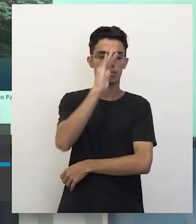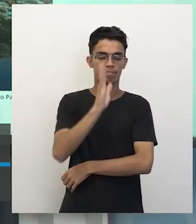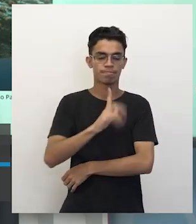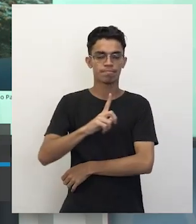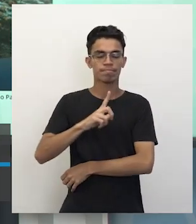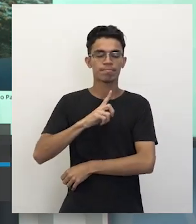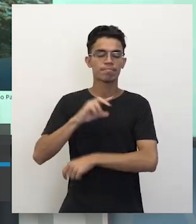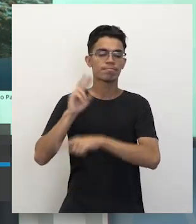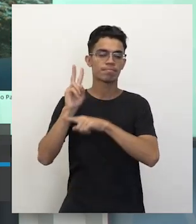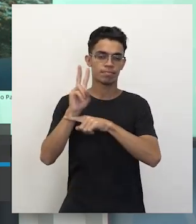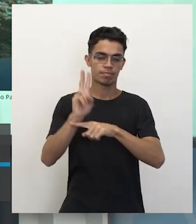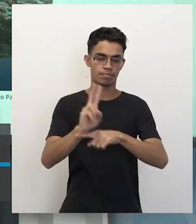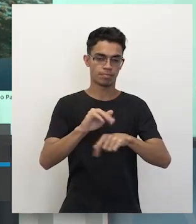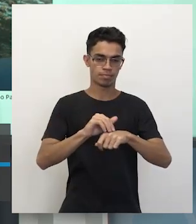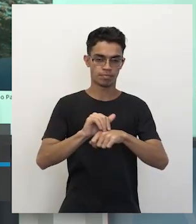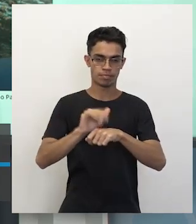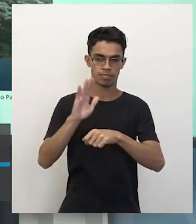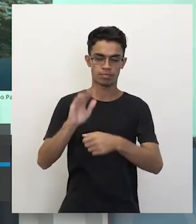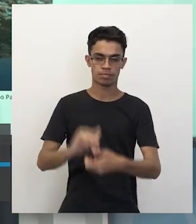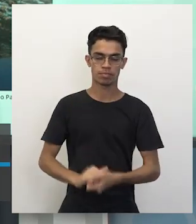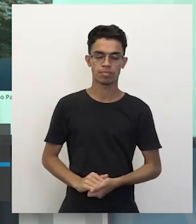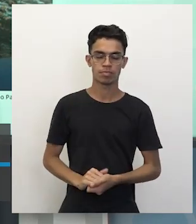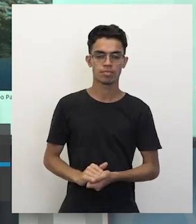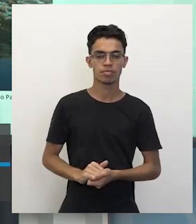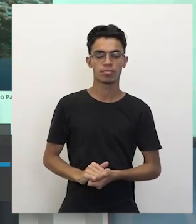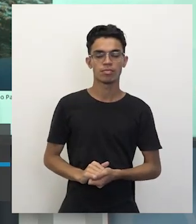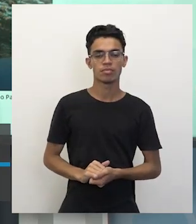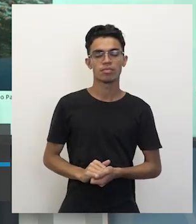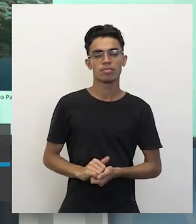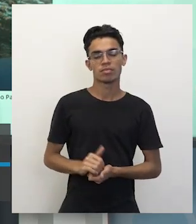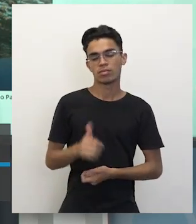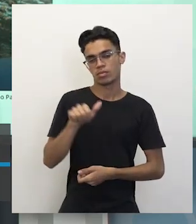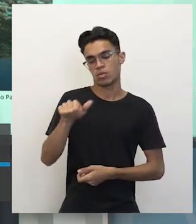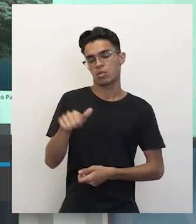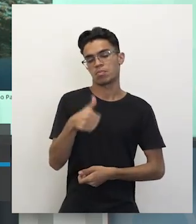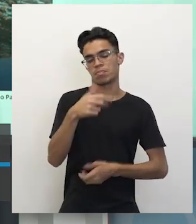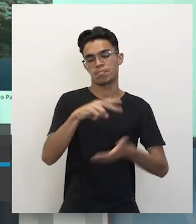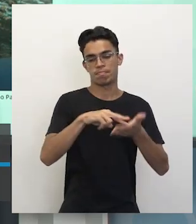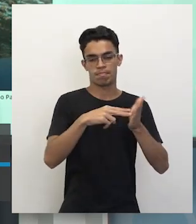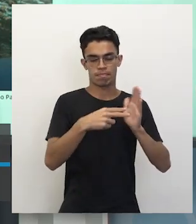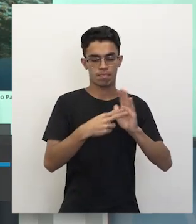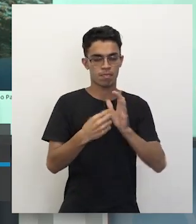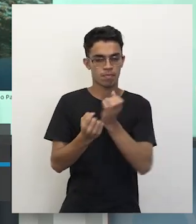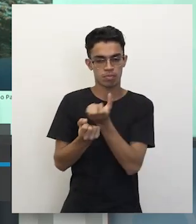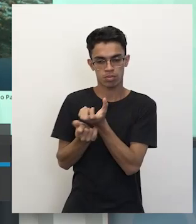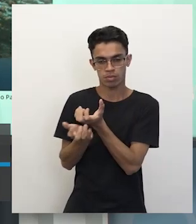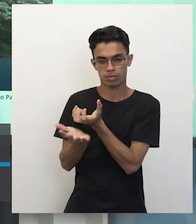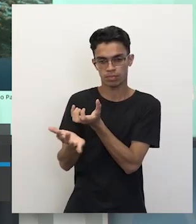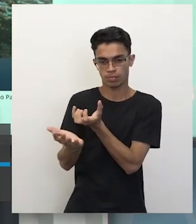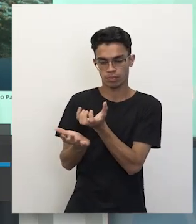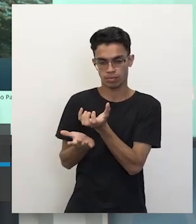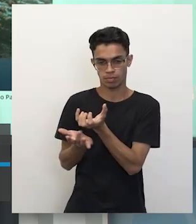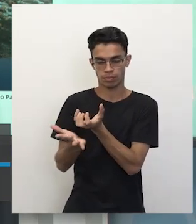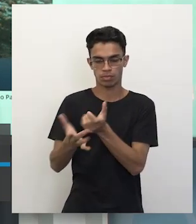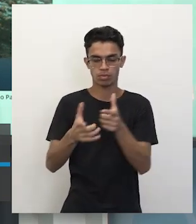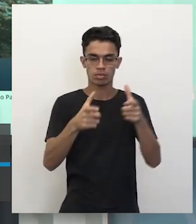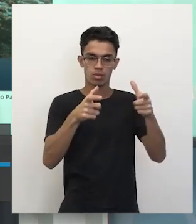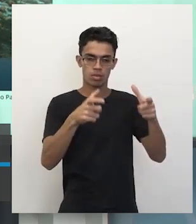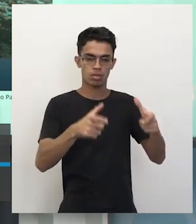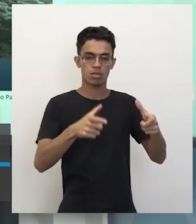bom? Então, esse é um ponto positivo, né? Então, o Pantanal aí, ele está nessa região aí,